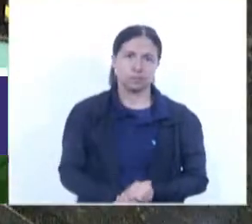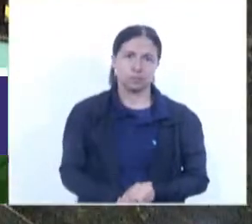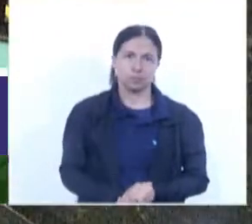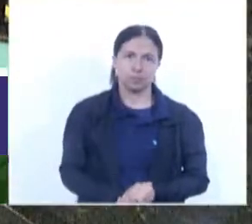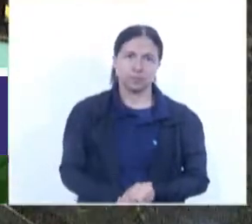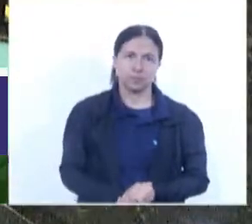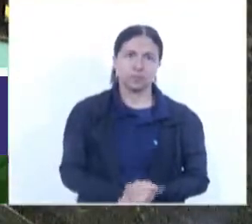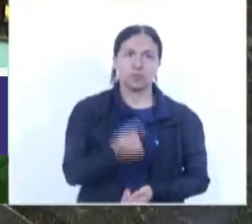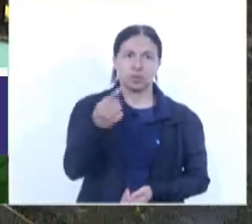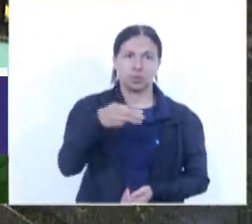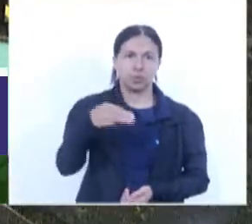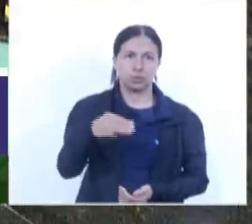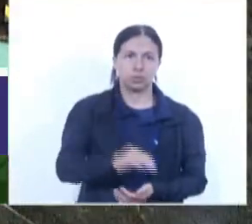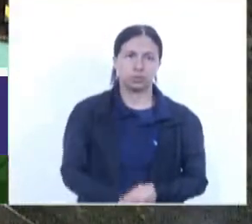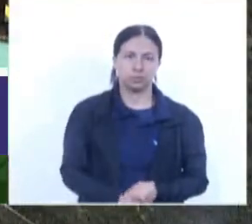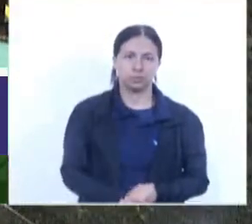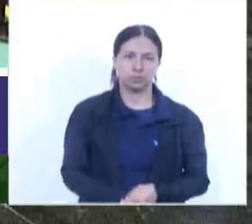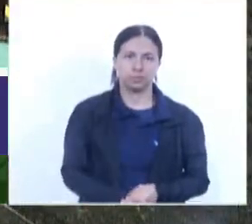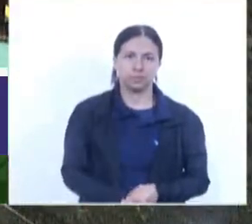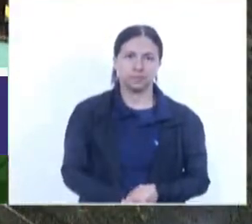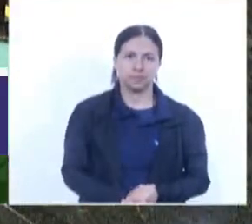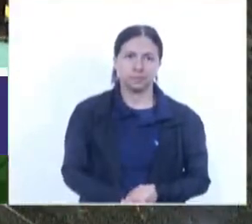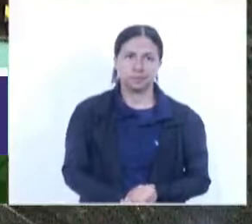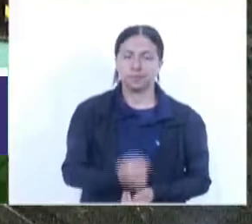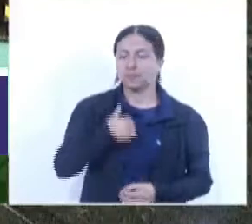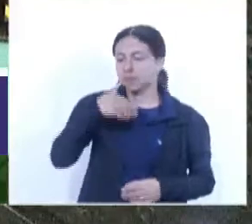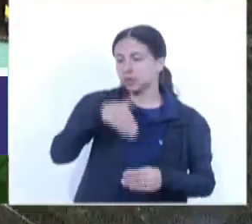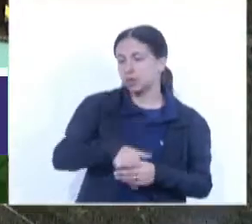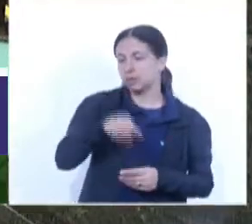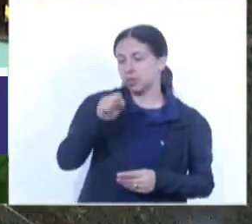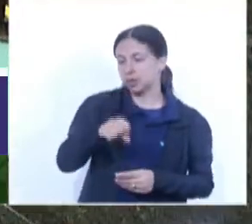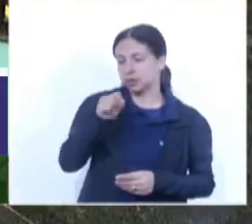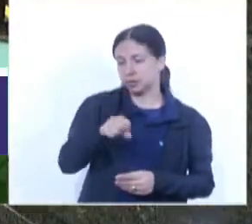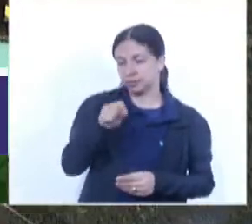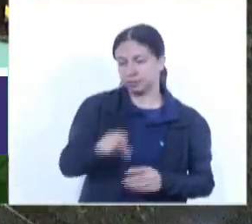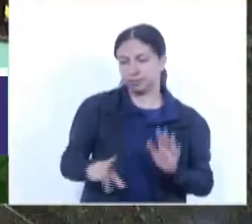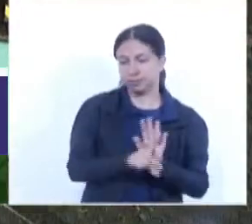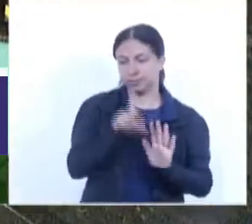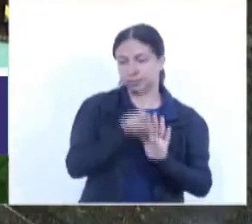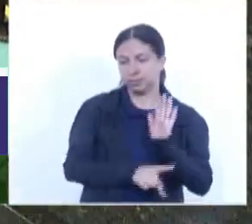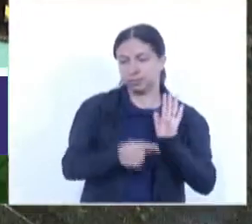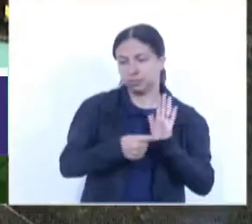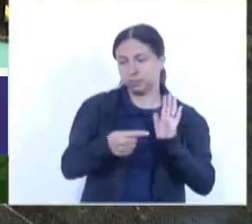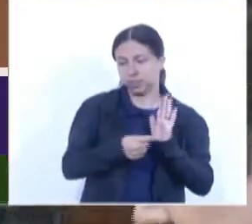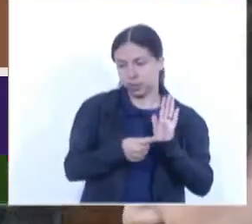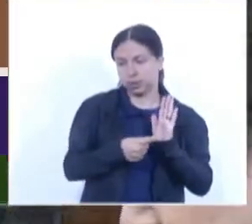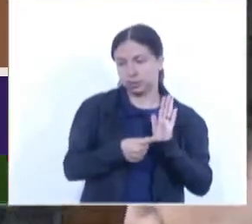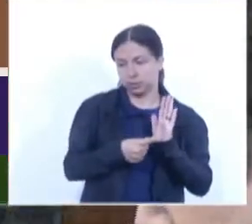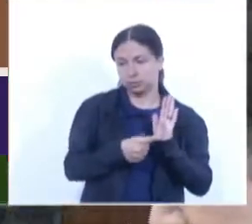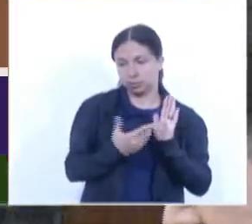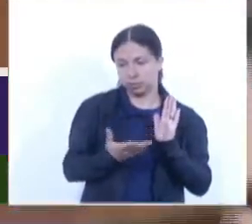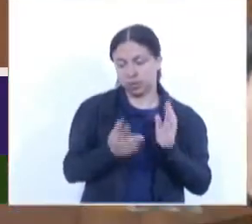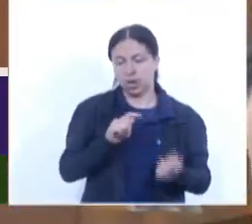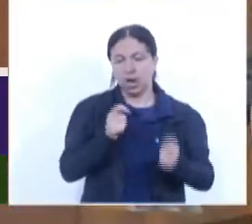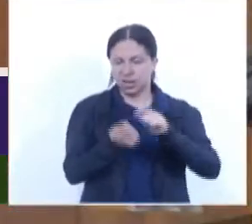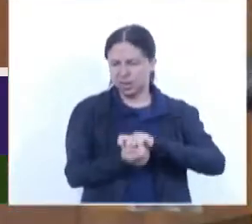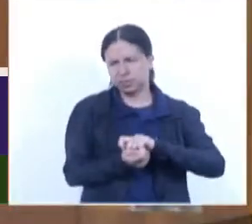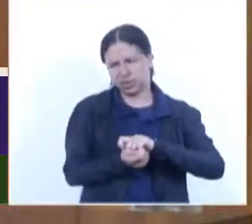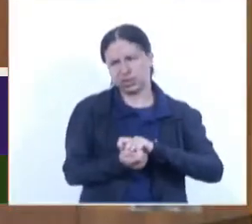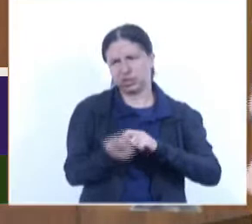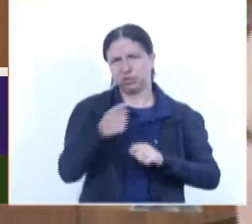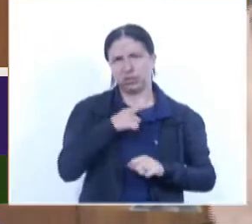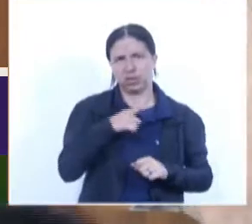um minuto eu vou voltar favoráveis esse projeto apesar de ser uma adequação e tem aí